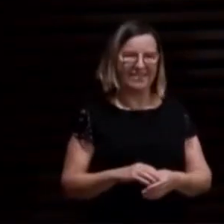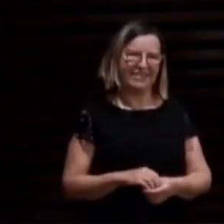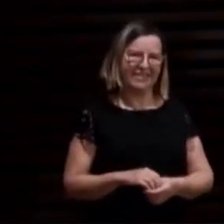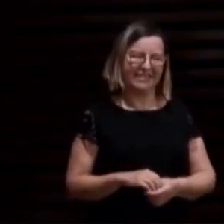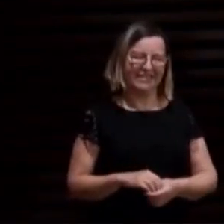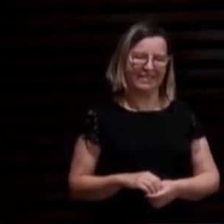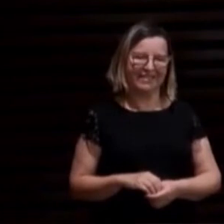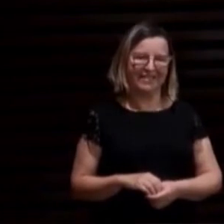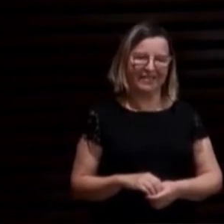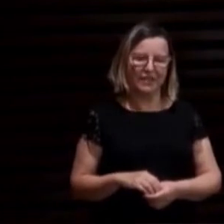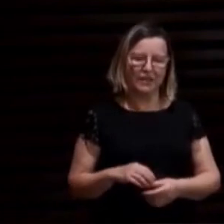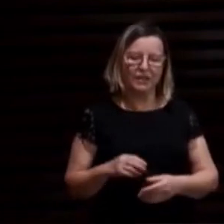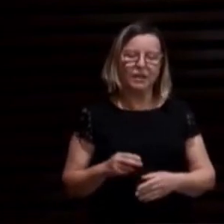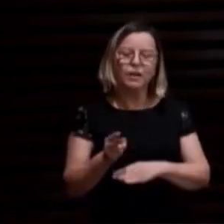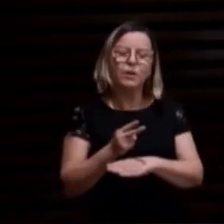quem buscais?